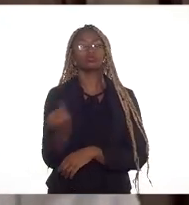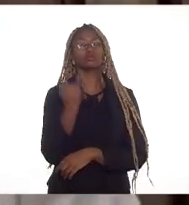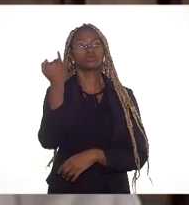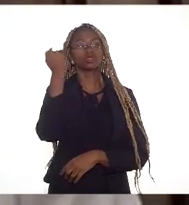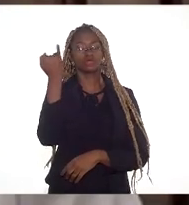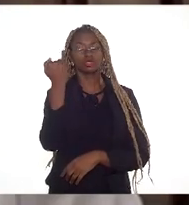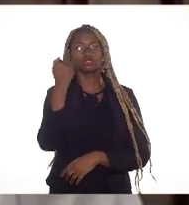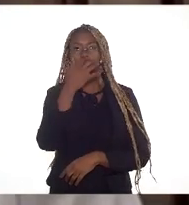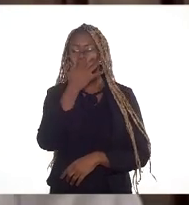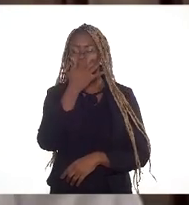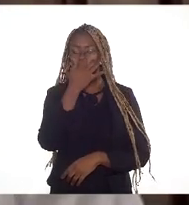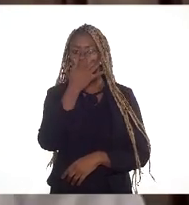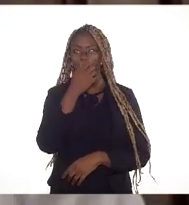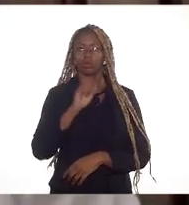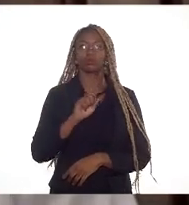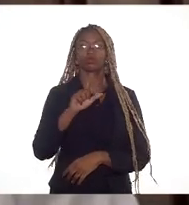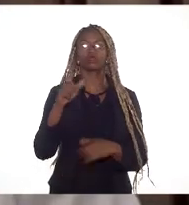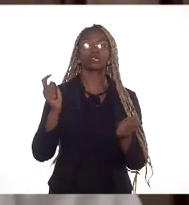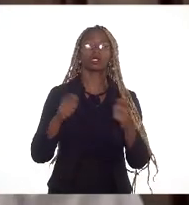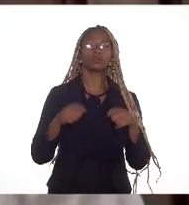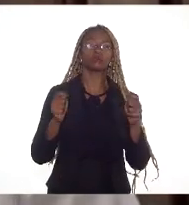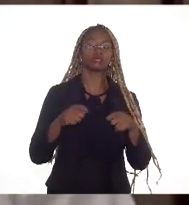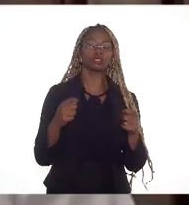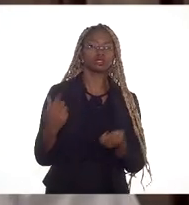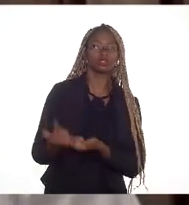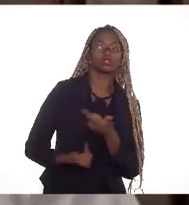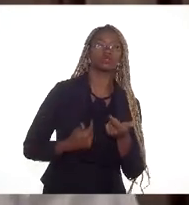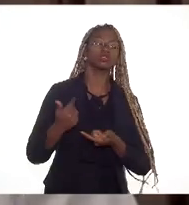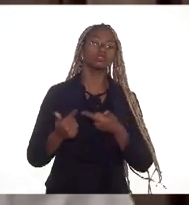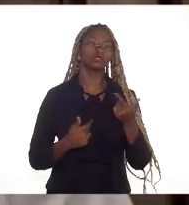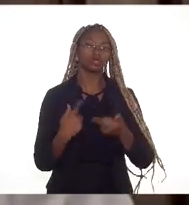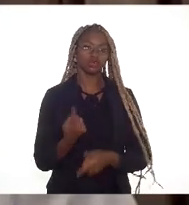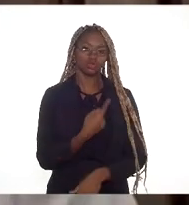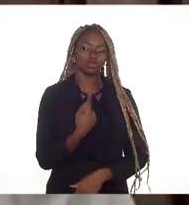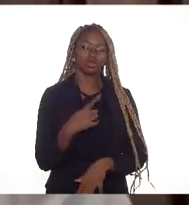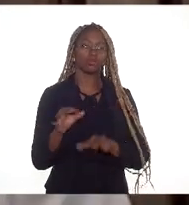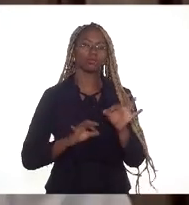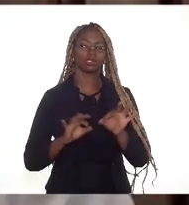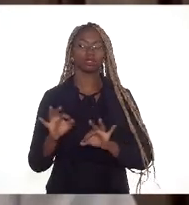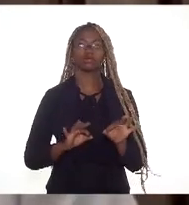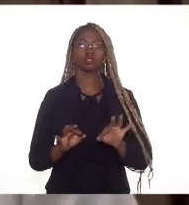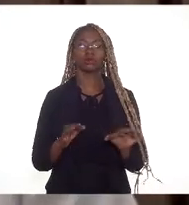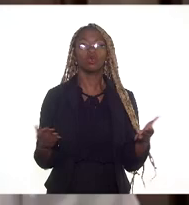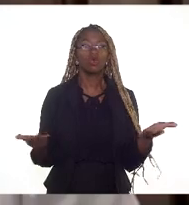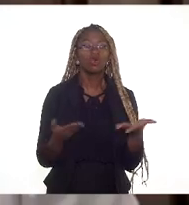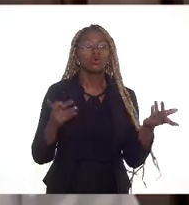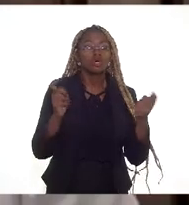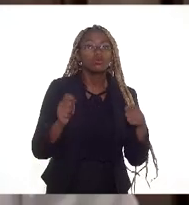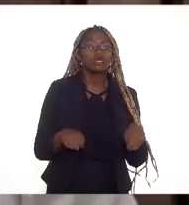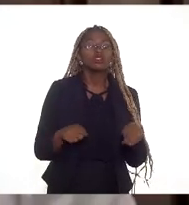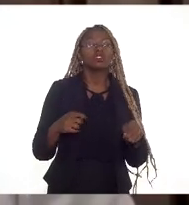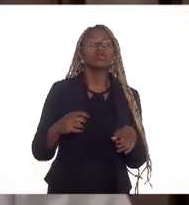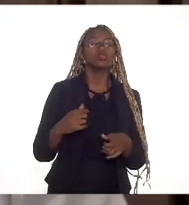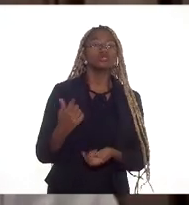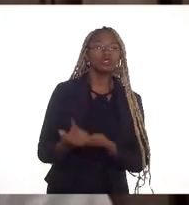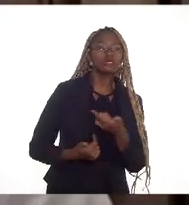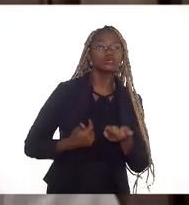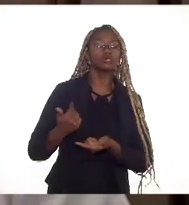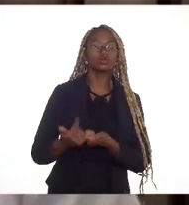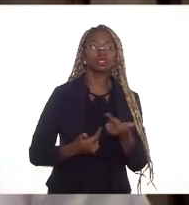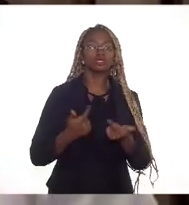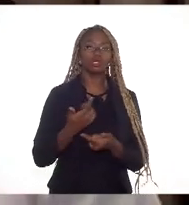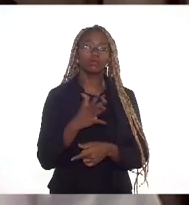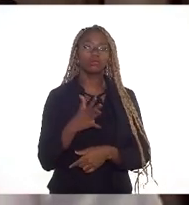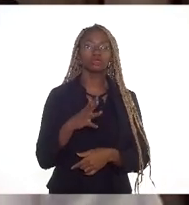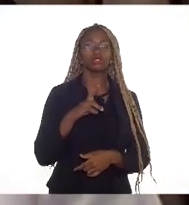nossa capacidade de execução daquilo que a gente planejou. Hoje, a nossa capacidade de execução ela varia em torno